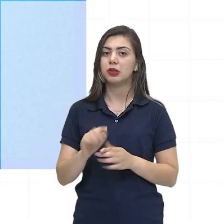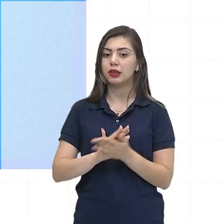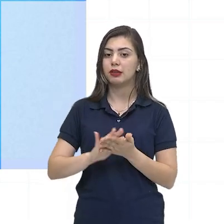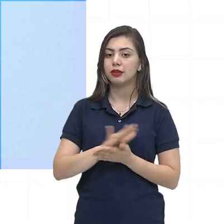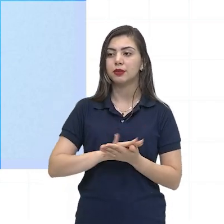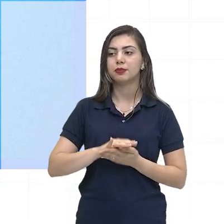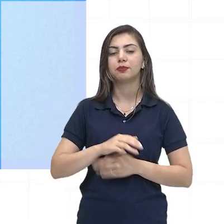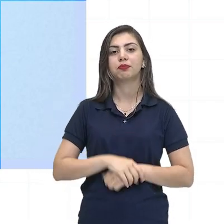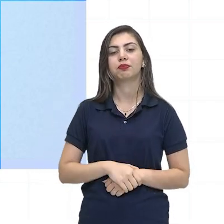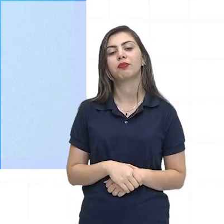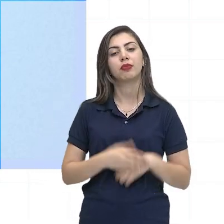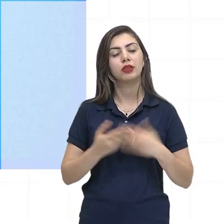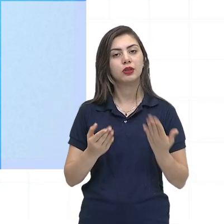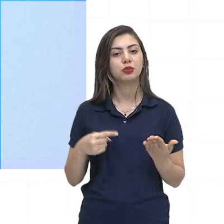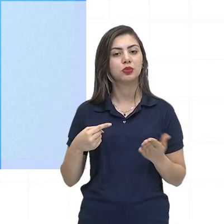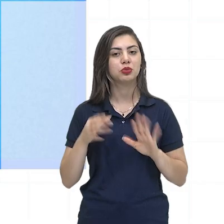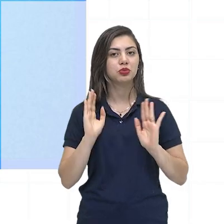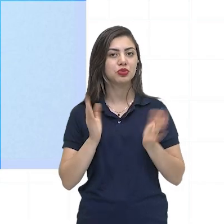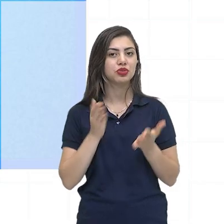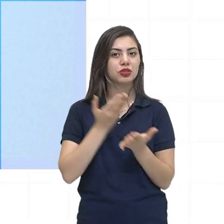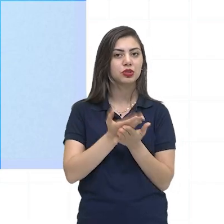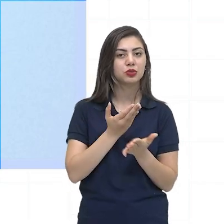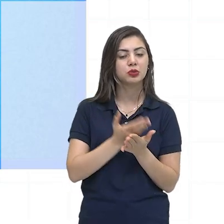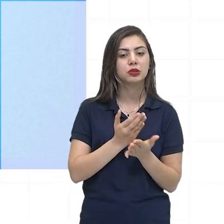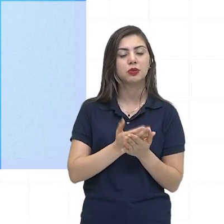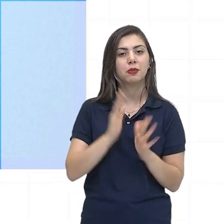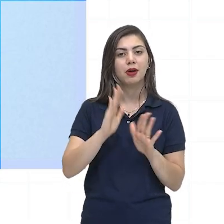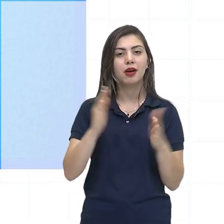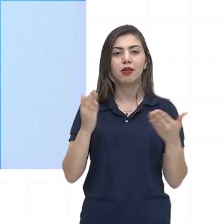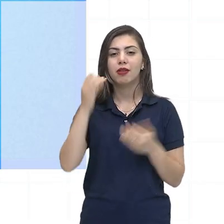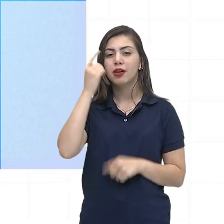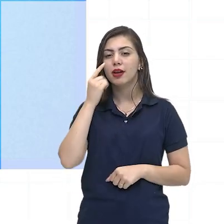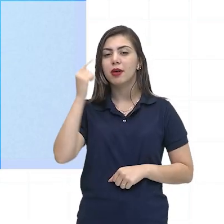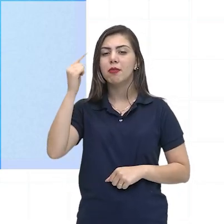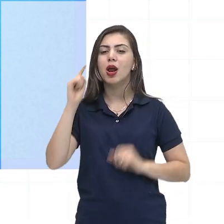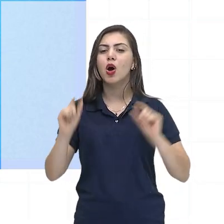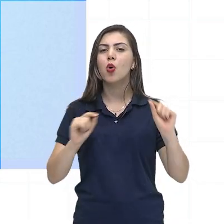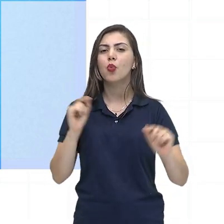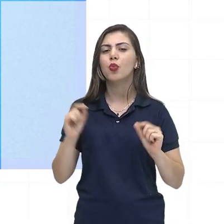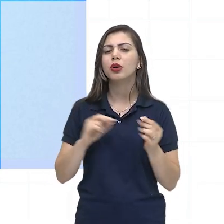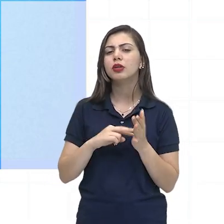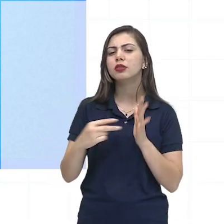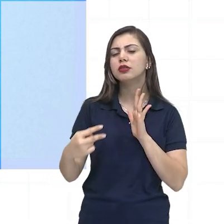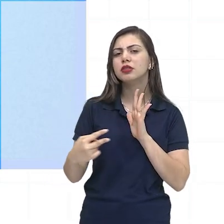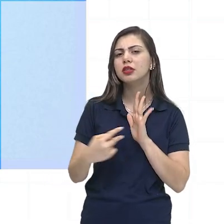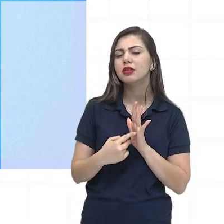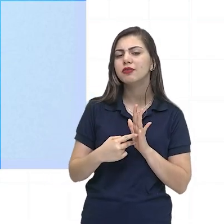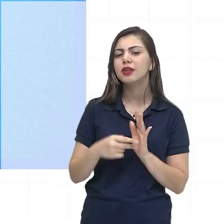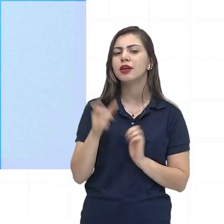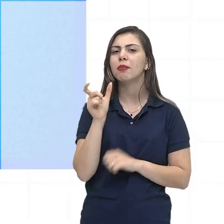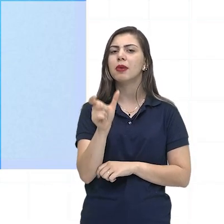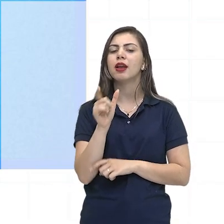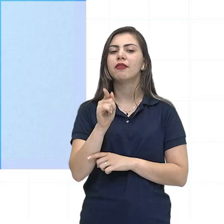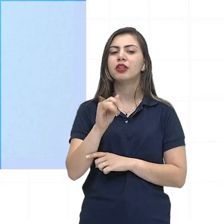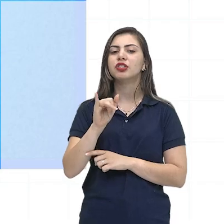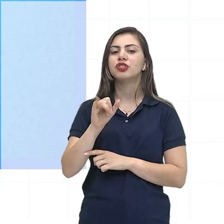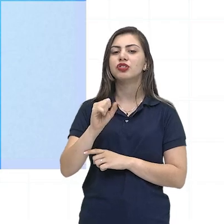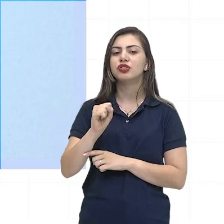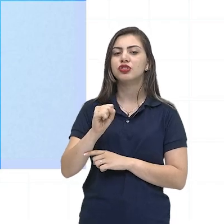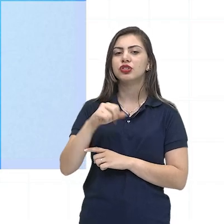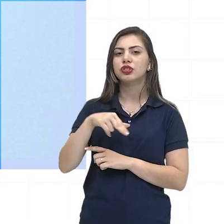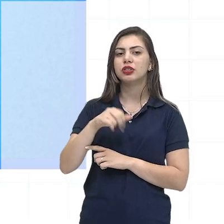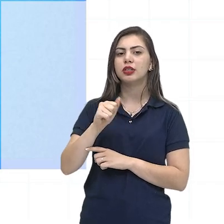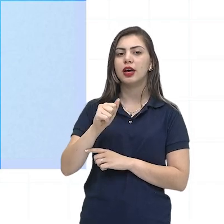já identificou, né, quais são essas ginásticas, vamos relembrar ali o que significa, né, a